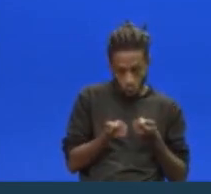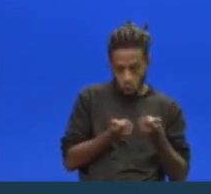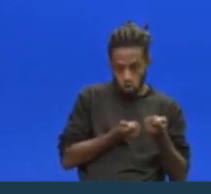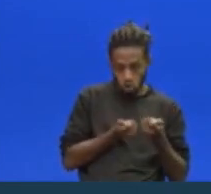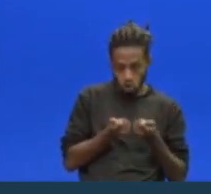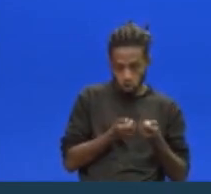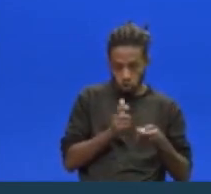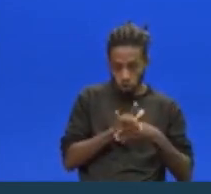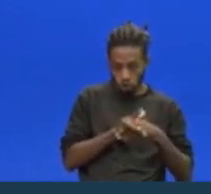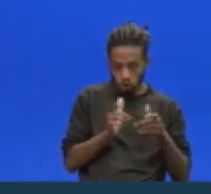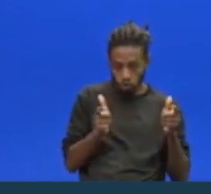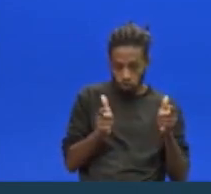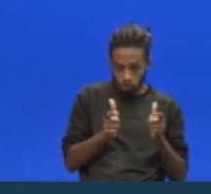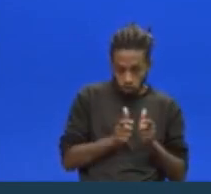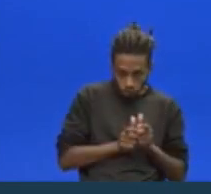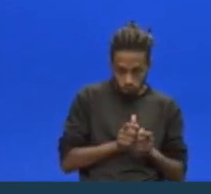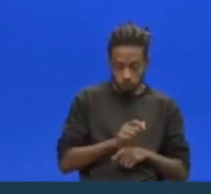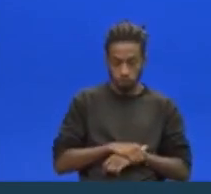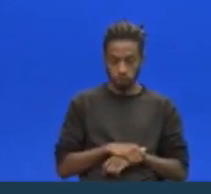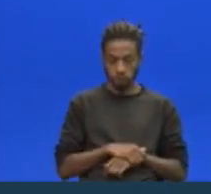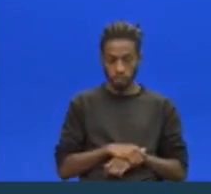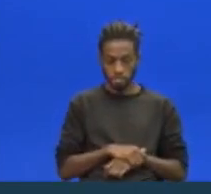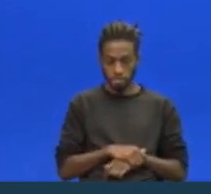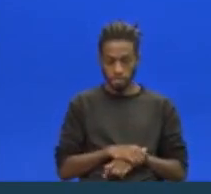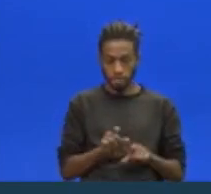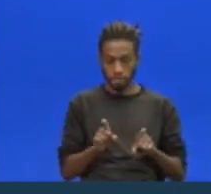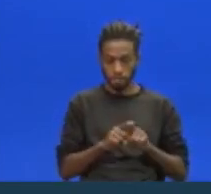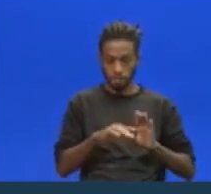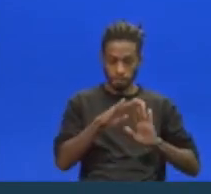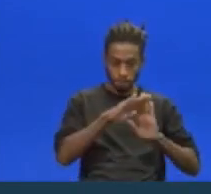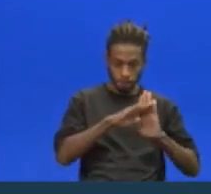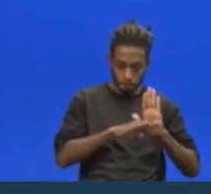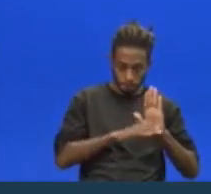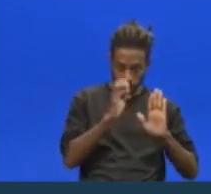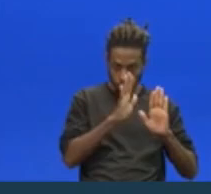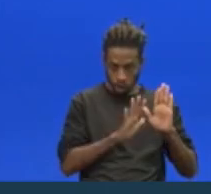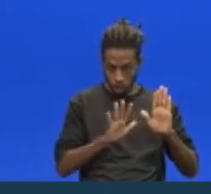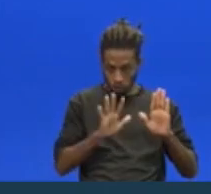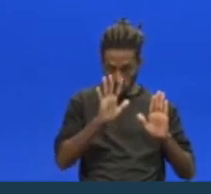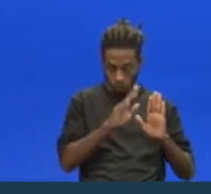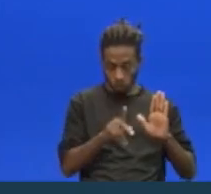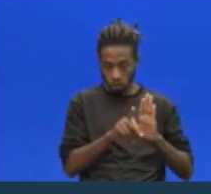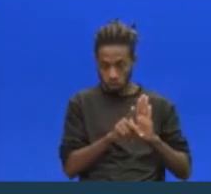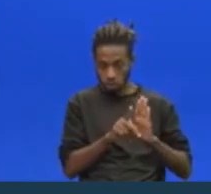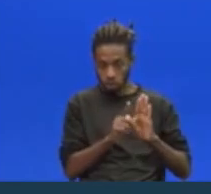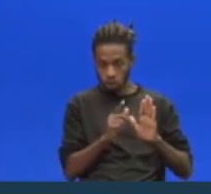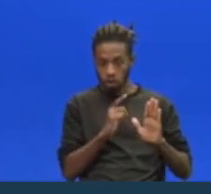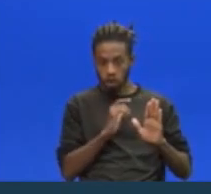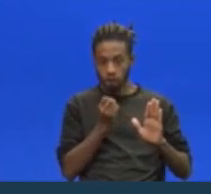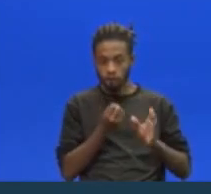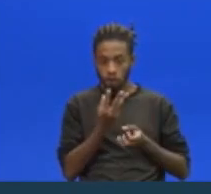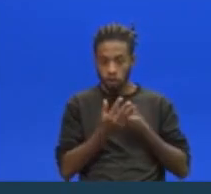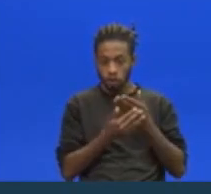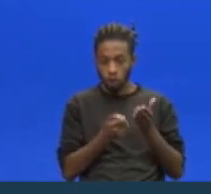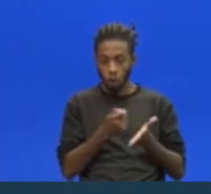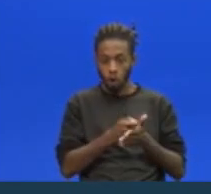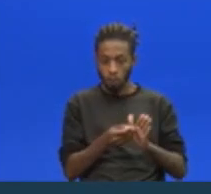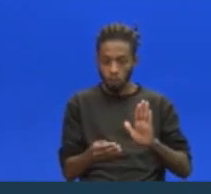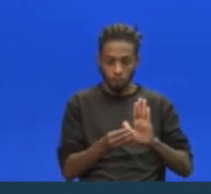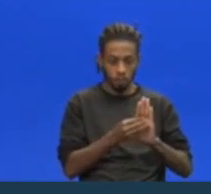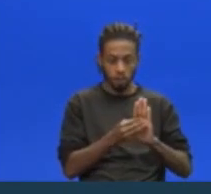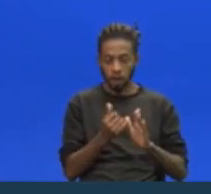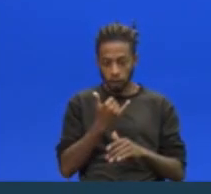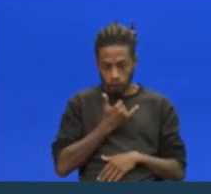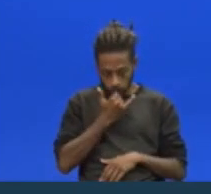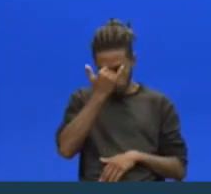doenças. Nesta lista nacional de notificação compulsória estão, por exemplo, os acidentes de trabalho com exposição